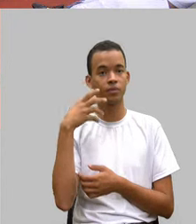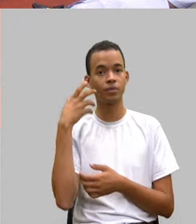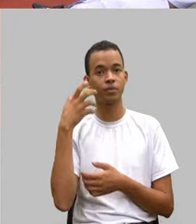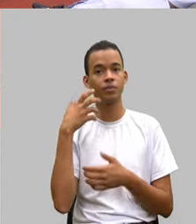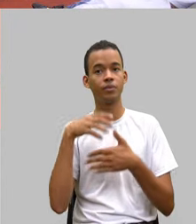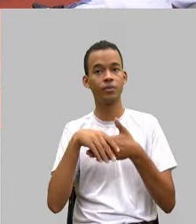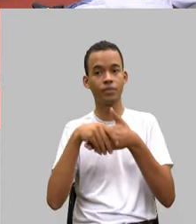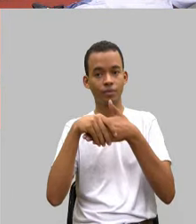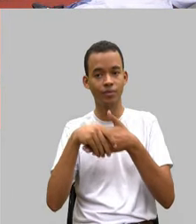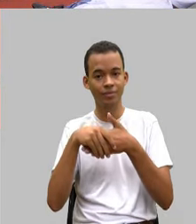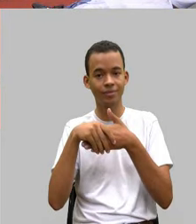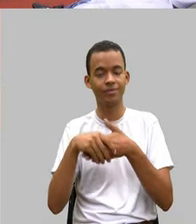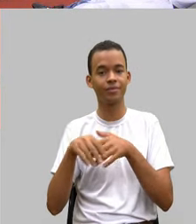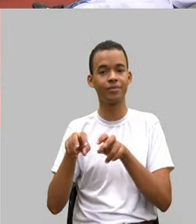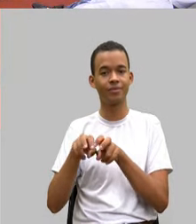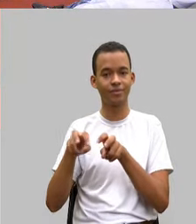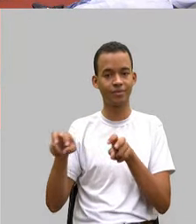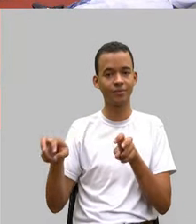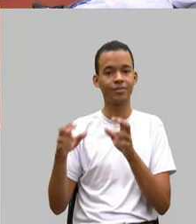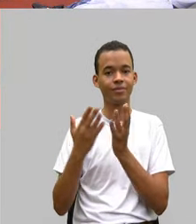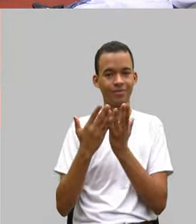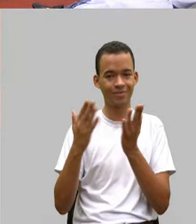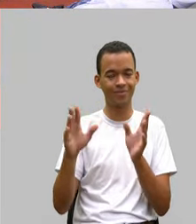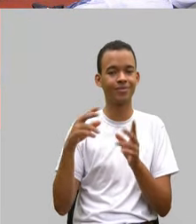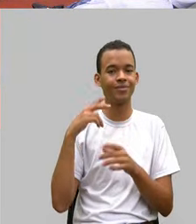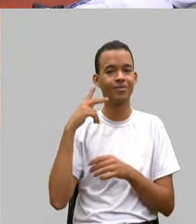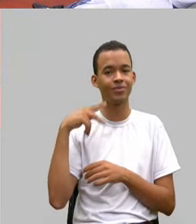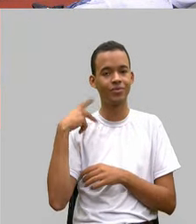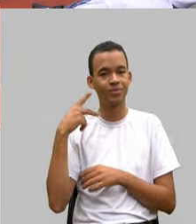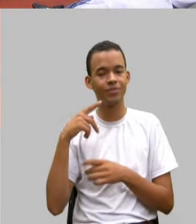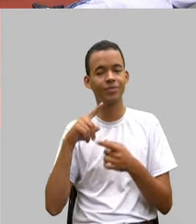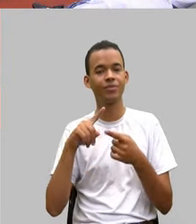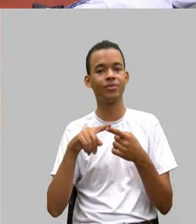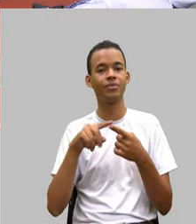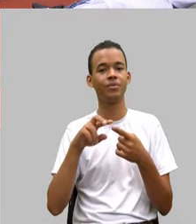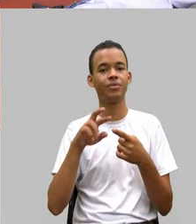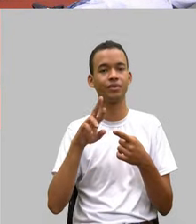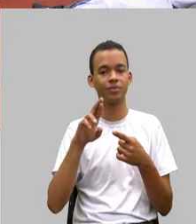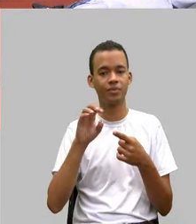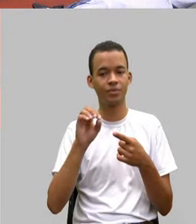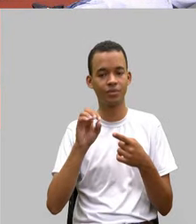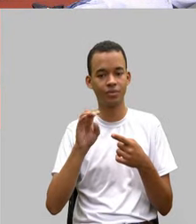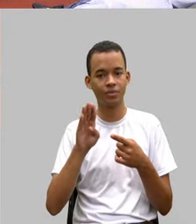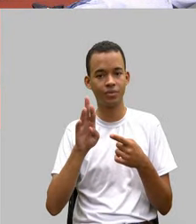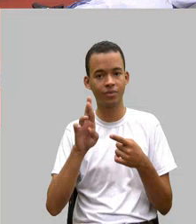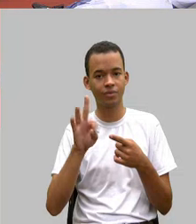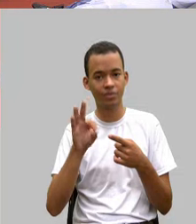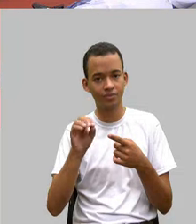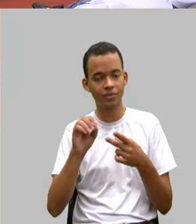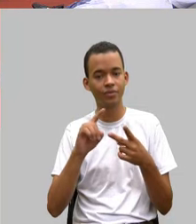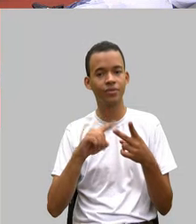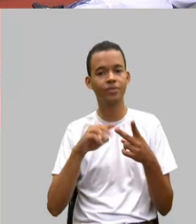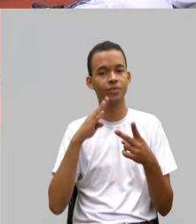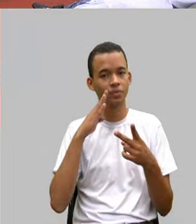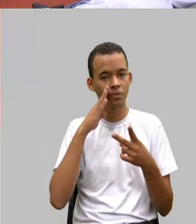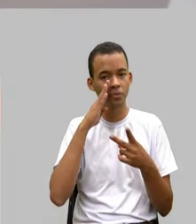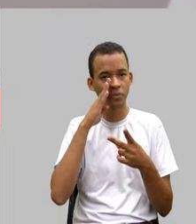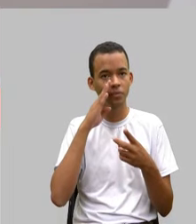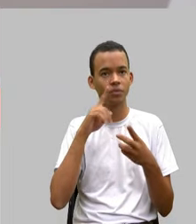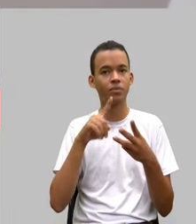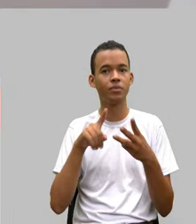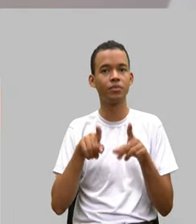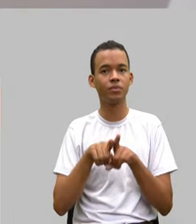essa mesa de abertura os parlamentares Roberto Andrade eh Beatriz Serqueira os exposit os